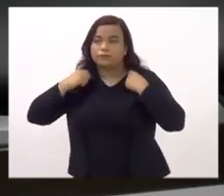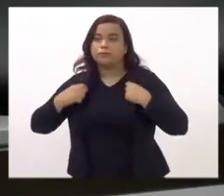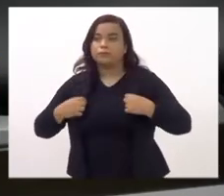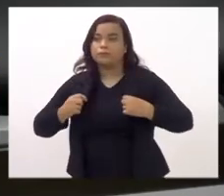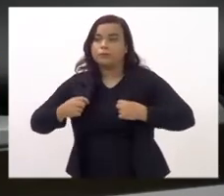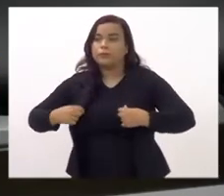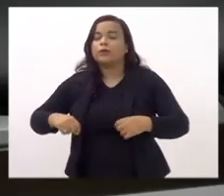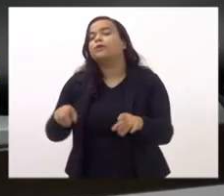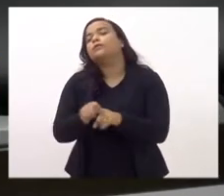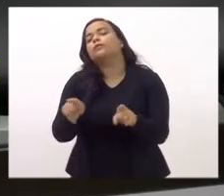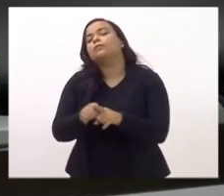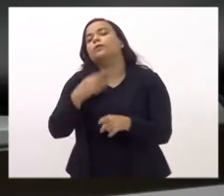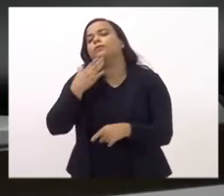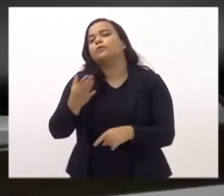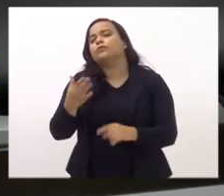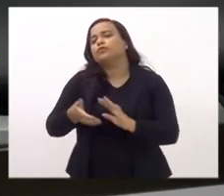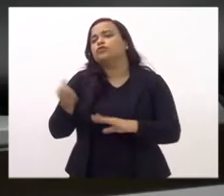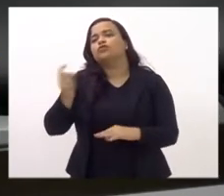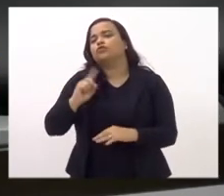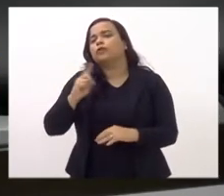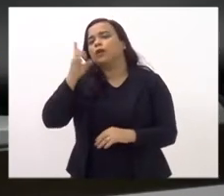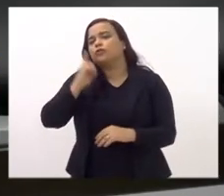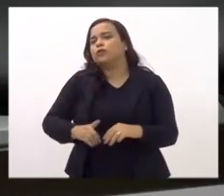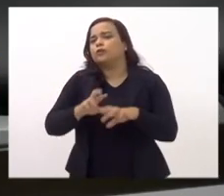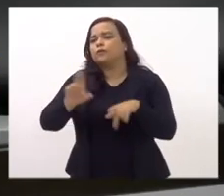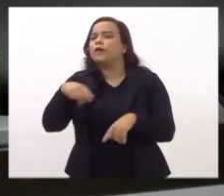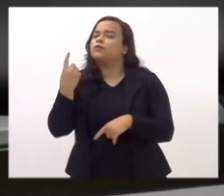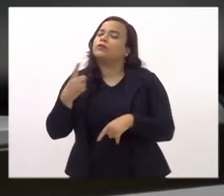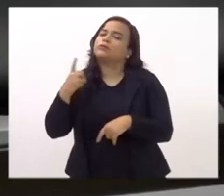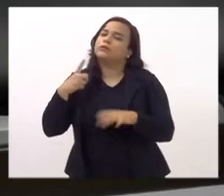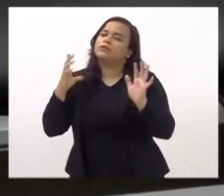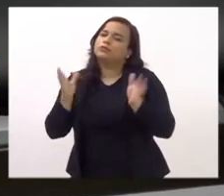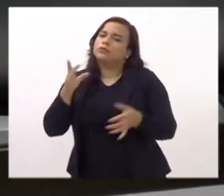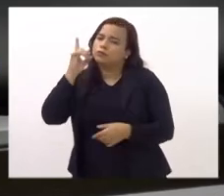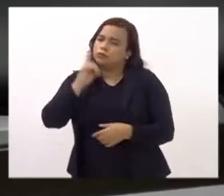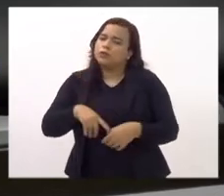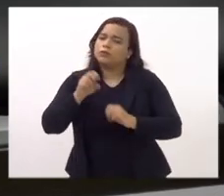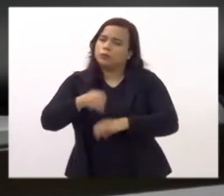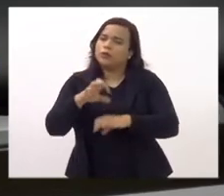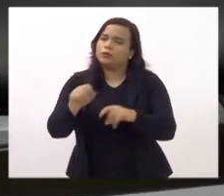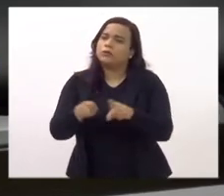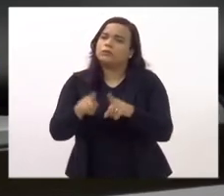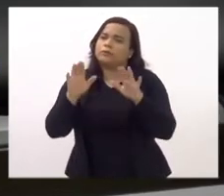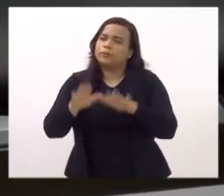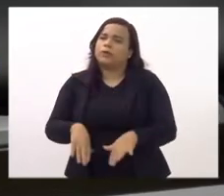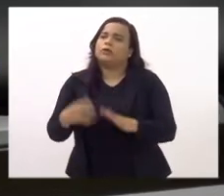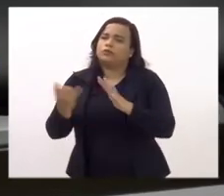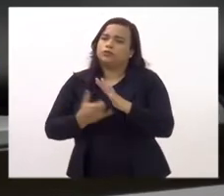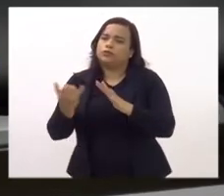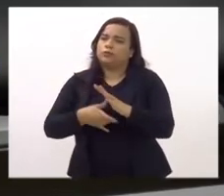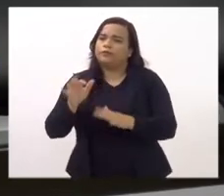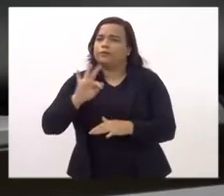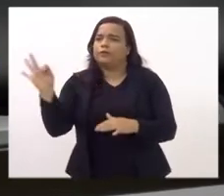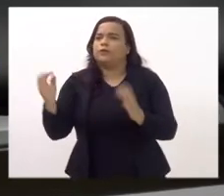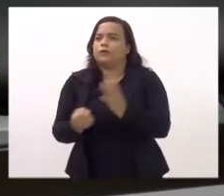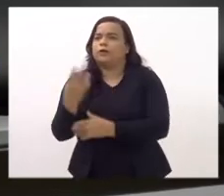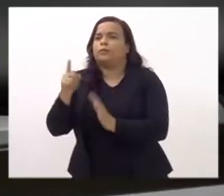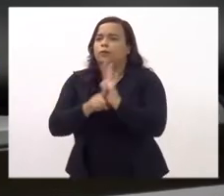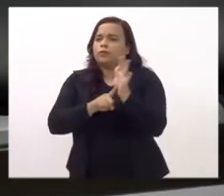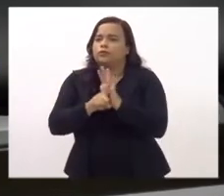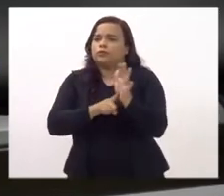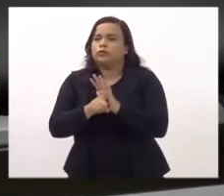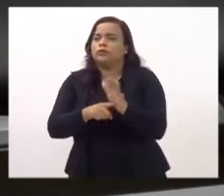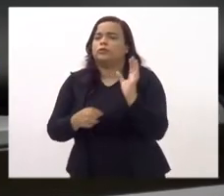que a gente já tem, que é o direito à educação e o direito de permanecer no Instituto Federal. Instituto Federal esse que produz pesquisa,